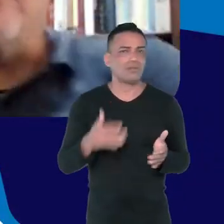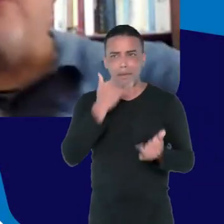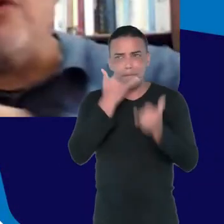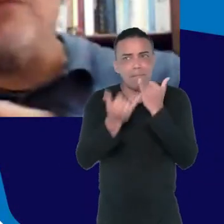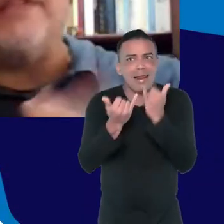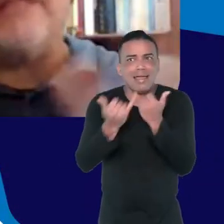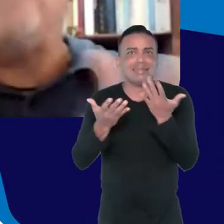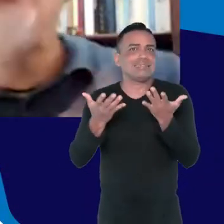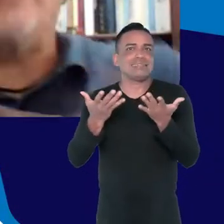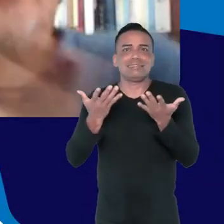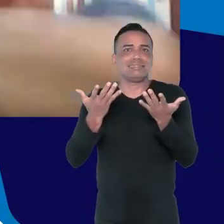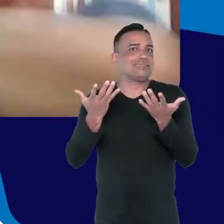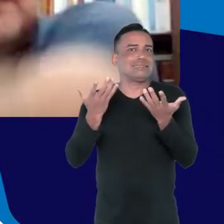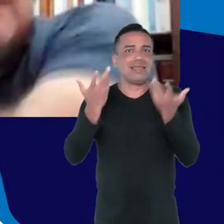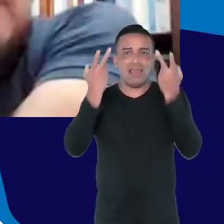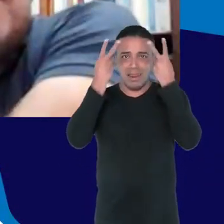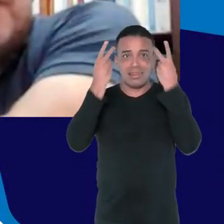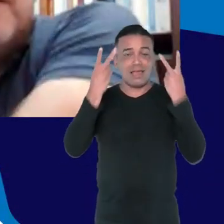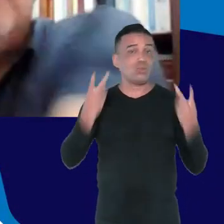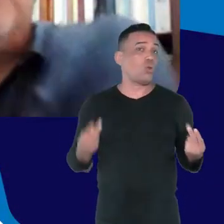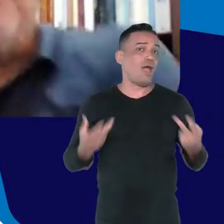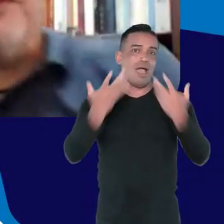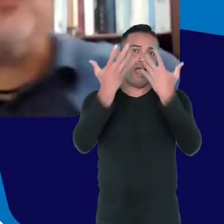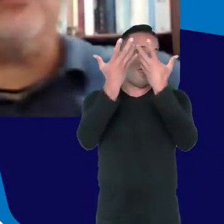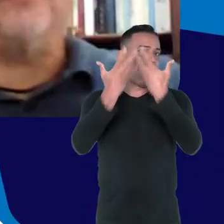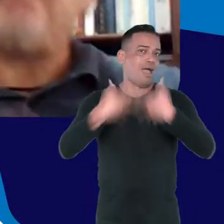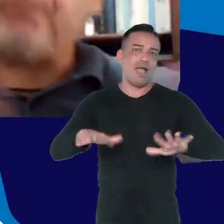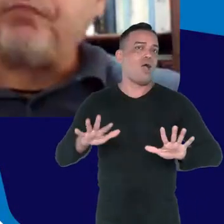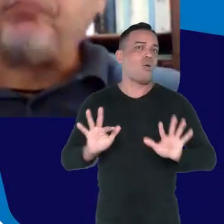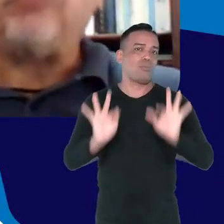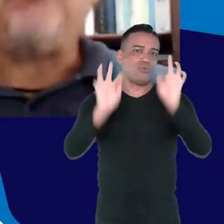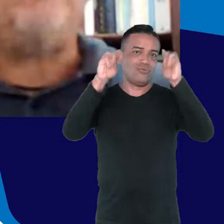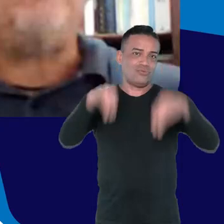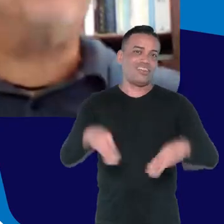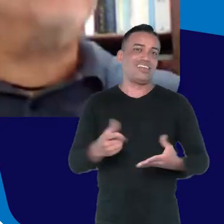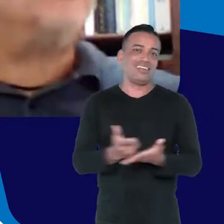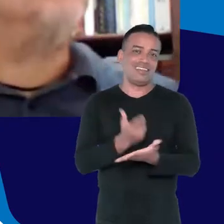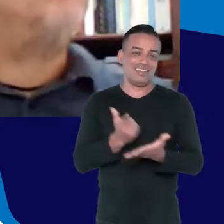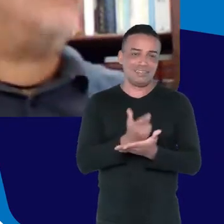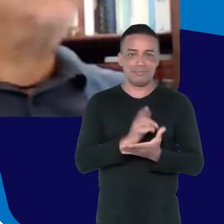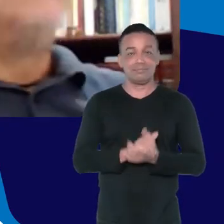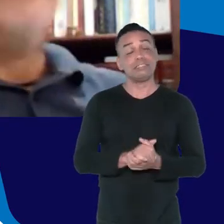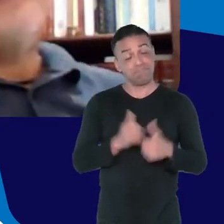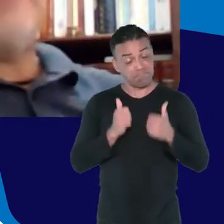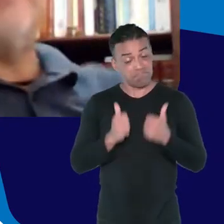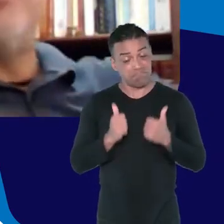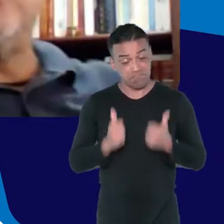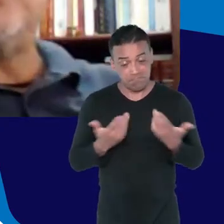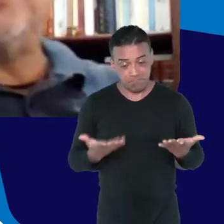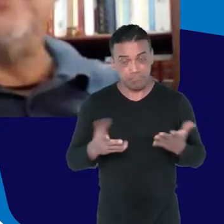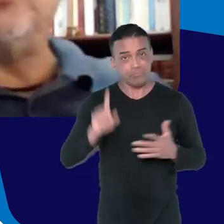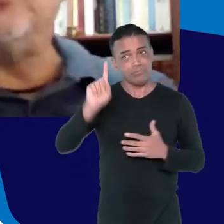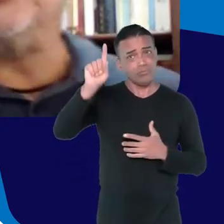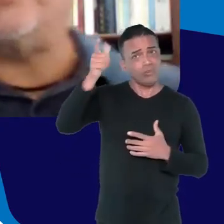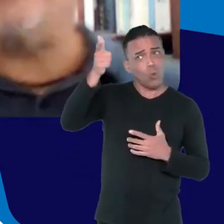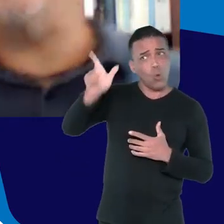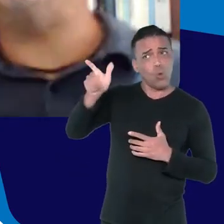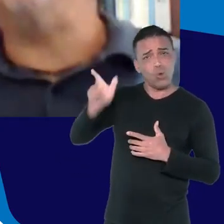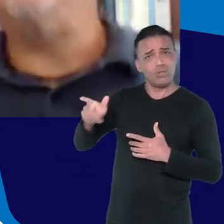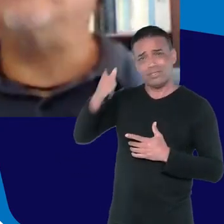uma forma natural para aquele desfecho, né? Eu falei, então tá. Aí depois outras